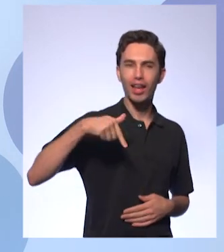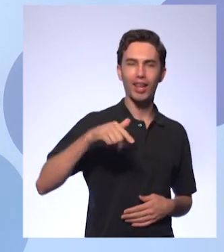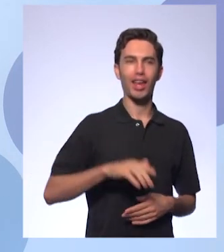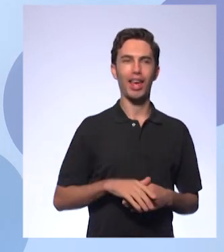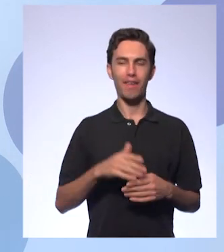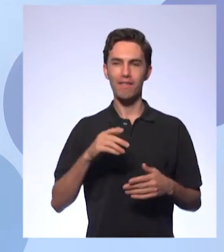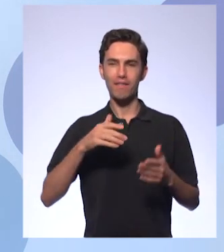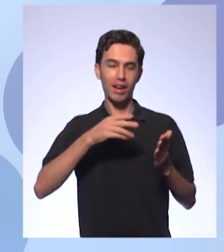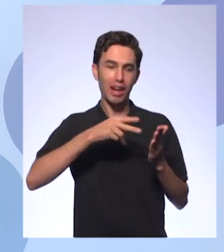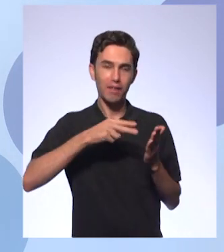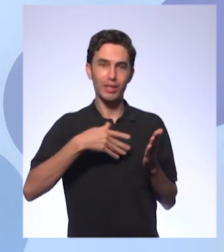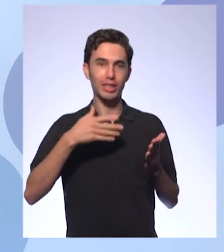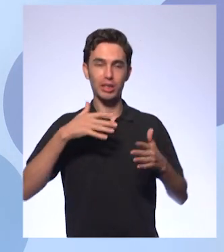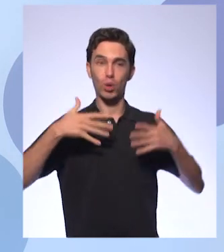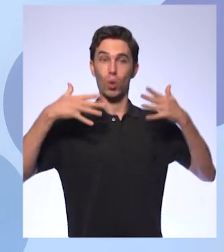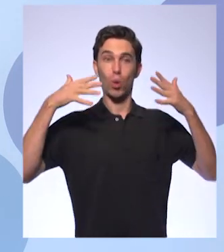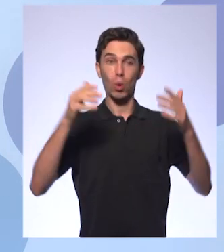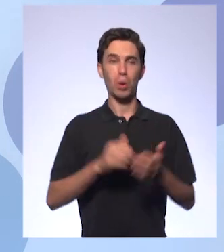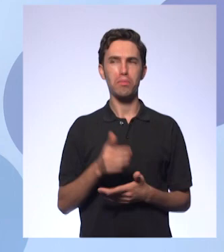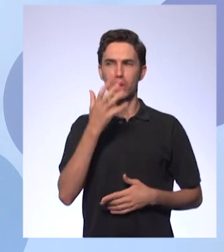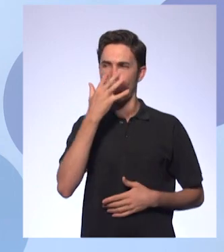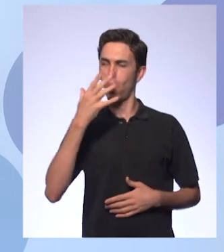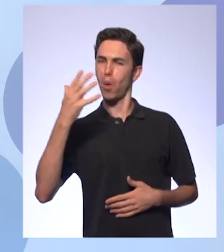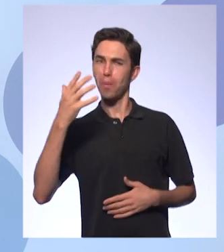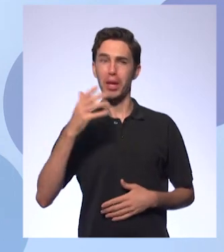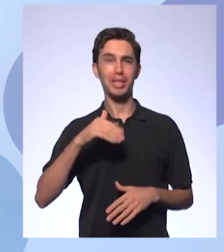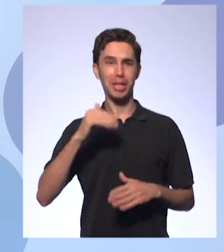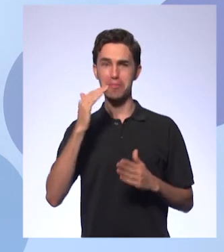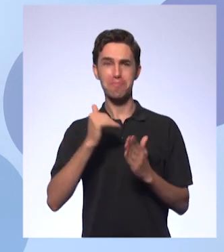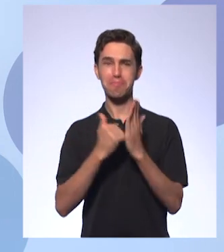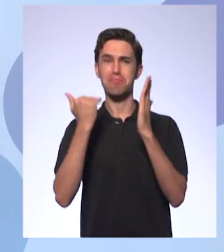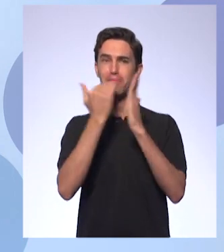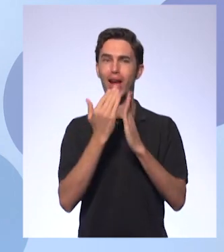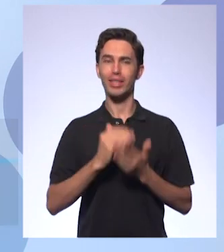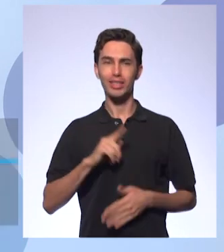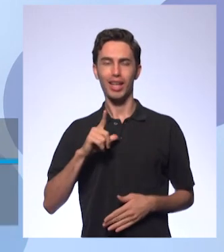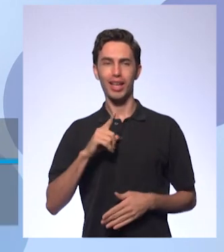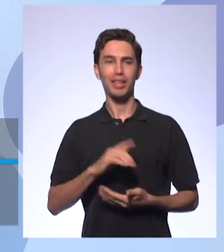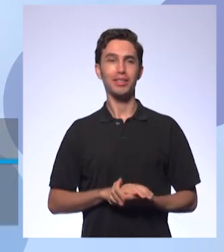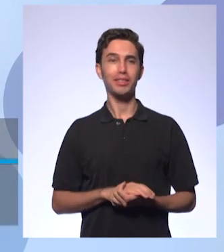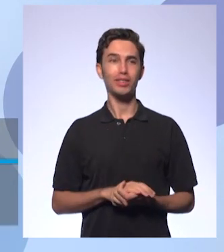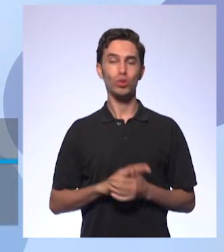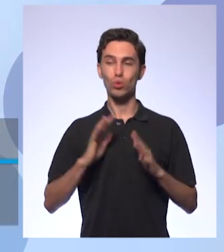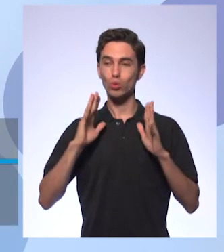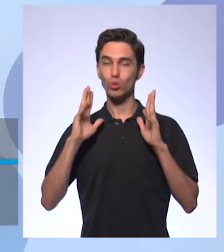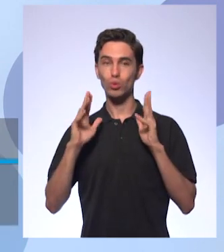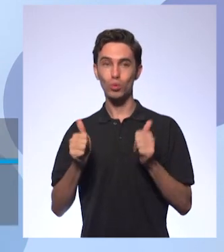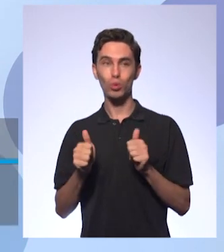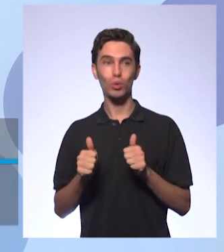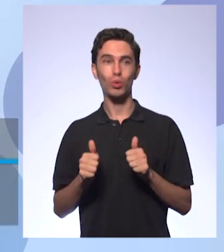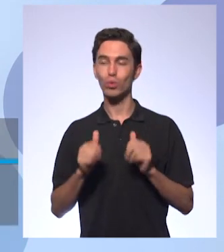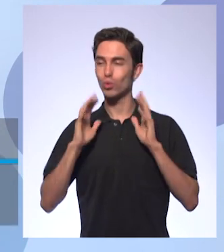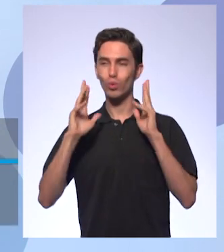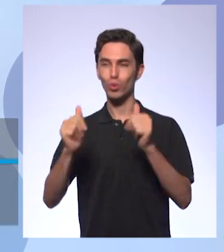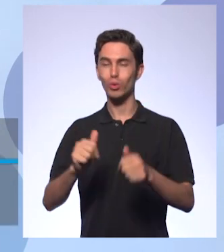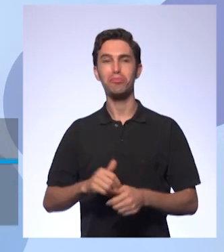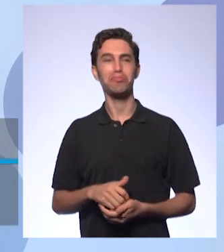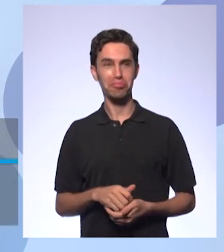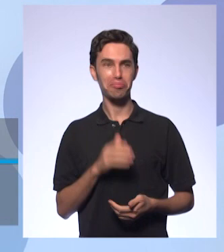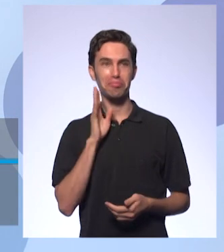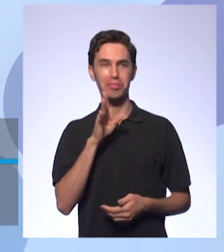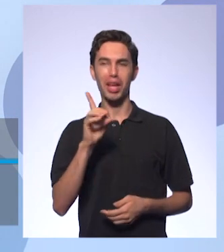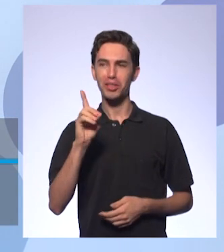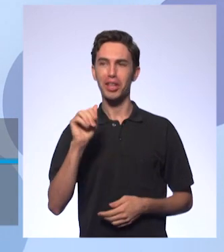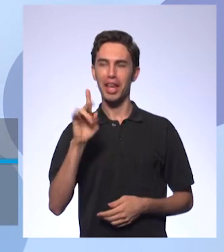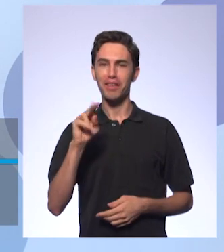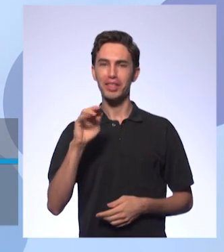de terror. Romance parece que é soberano aqui, mas tem muita coisa. Livro de romance, tudo, o David fala tudo. Bacana, David, sou igual a você,